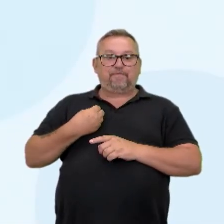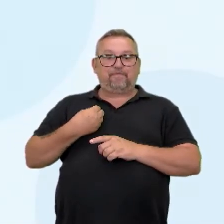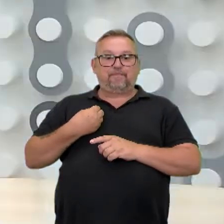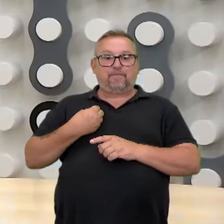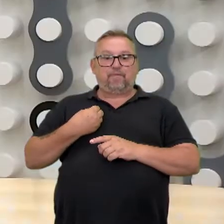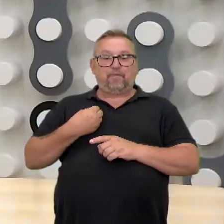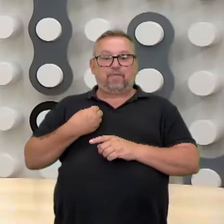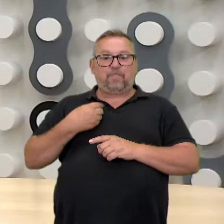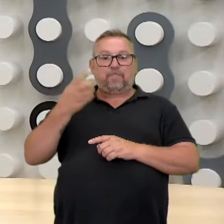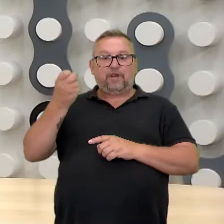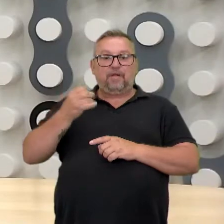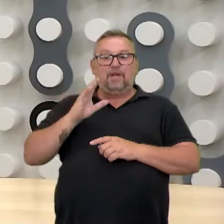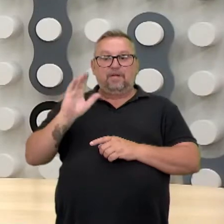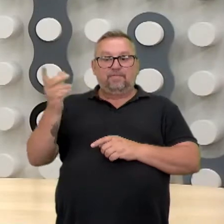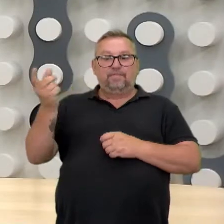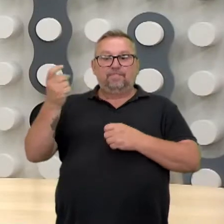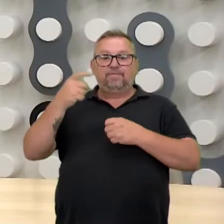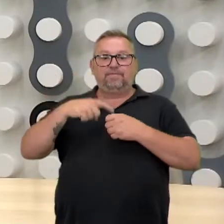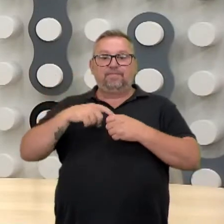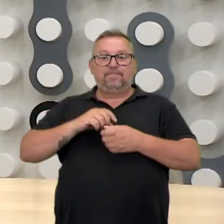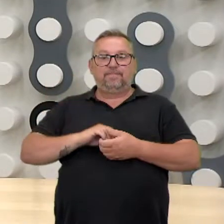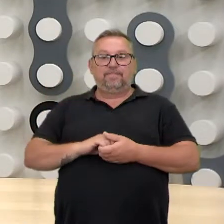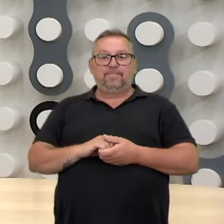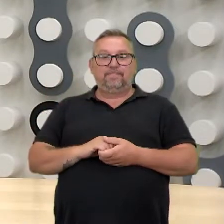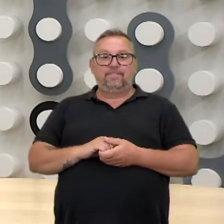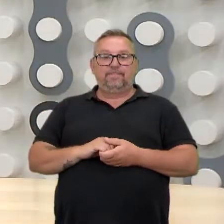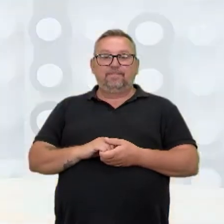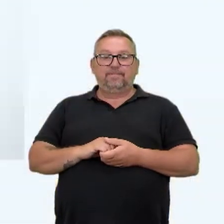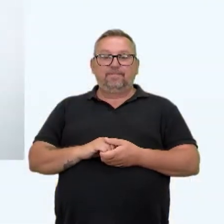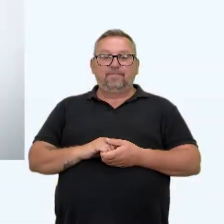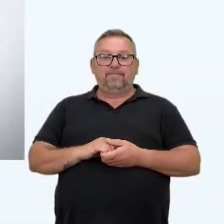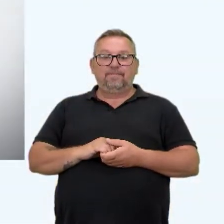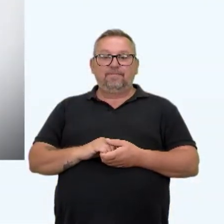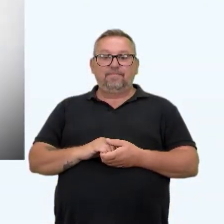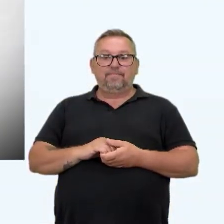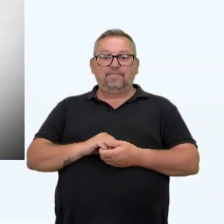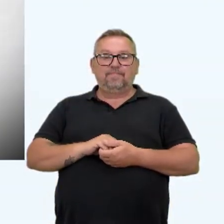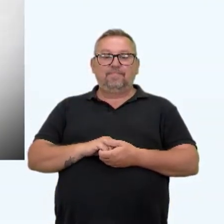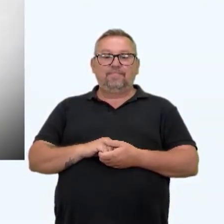O IBGE explica e daqui a pouco nós voltamos.